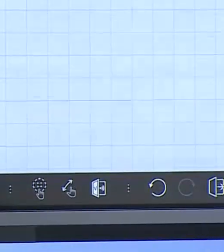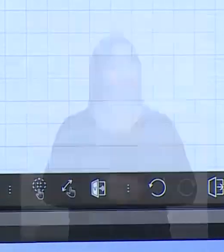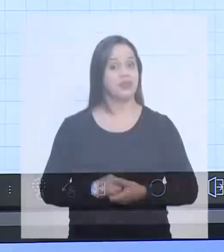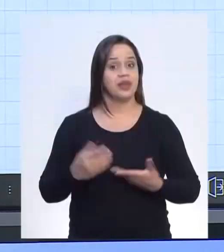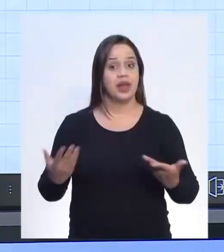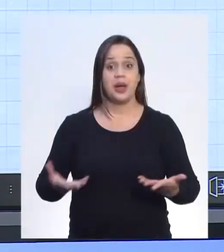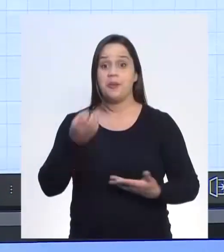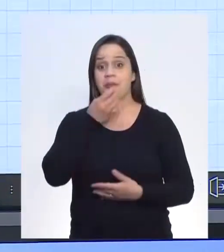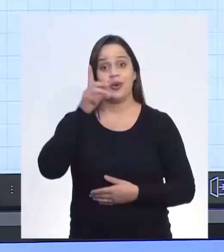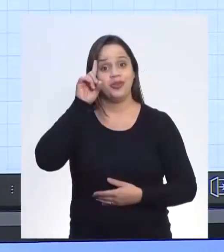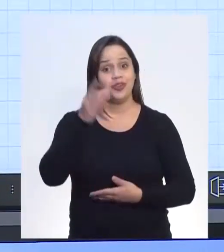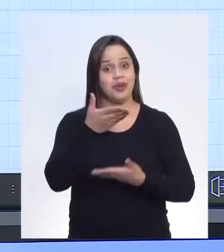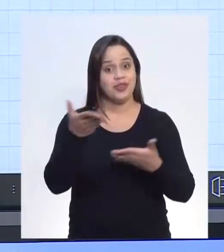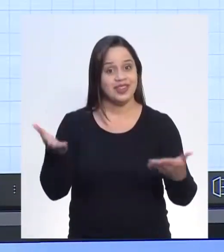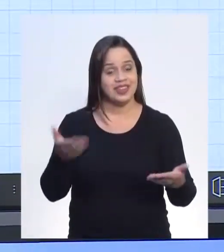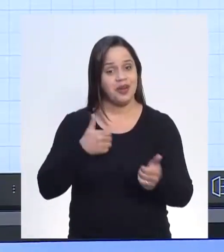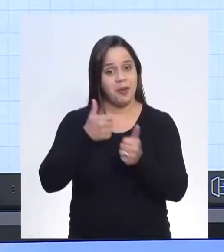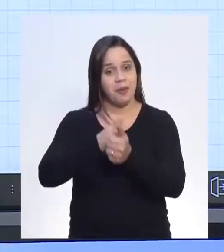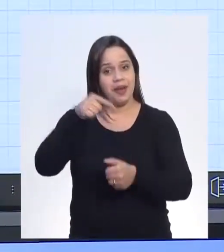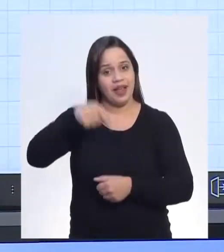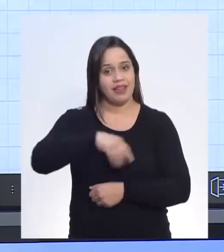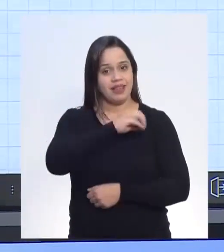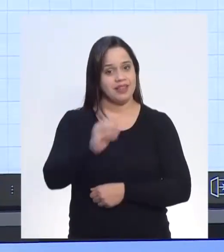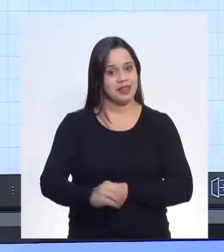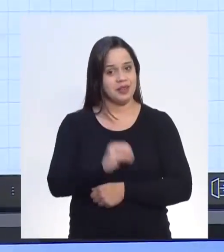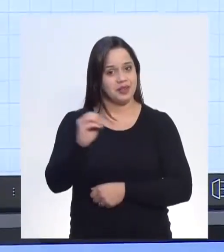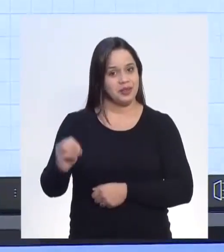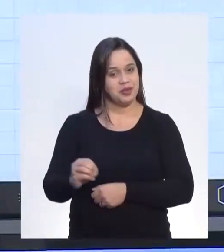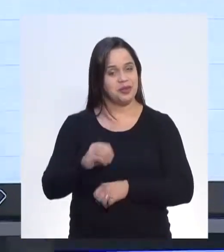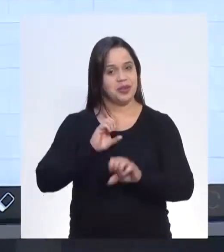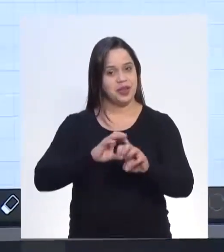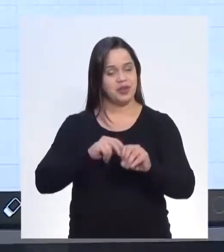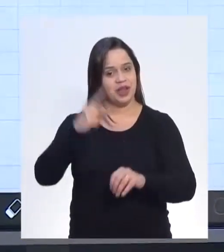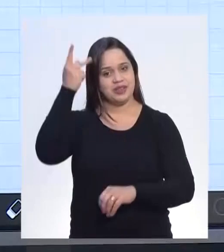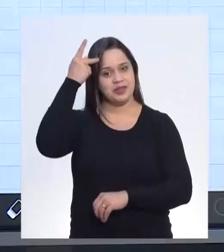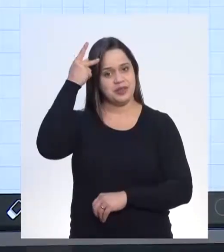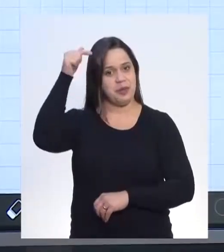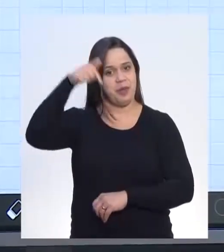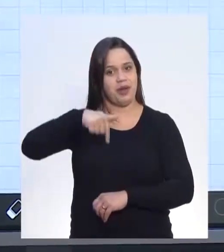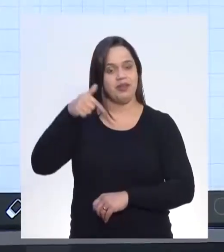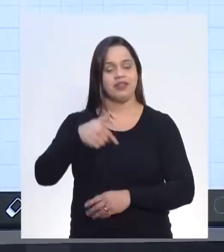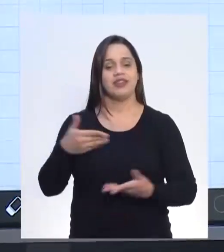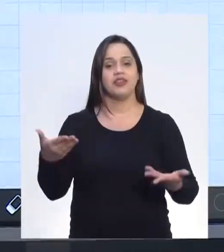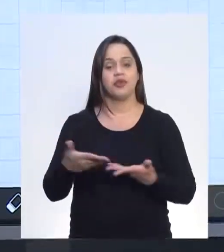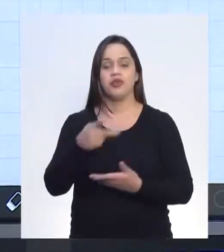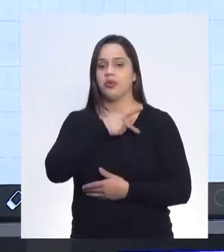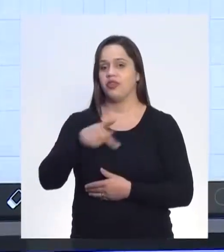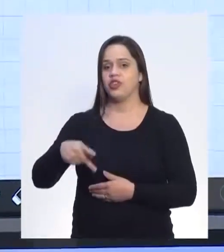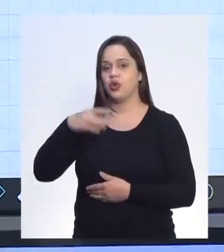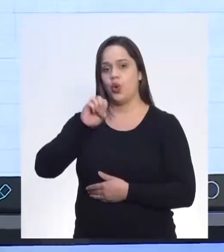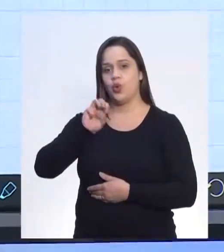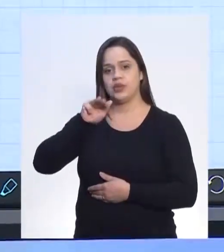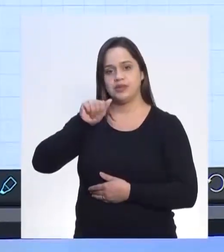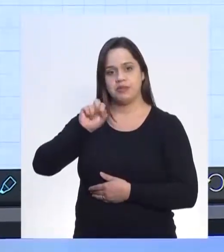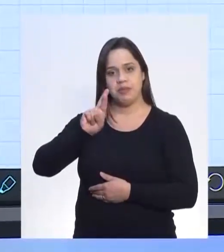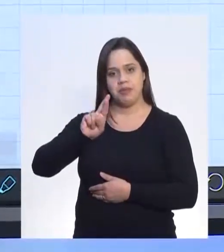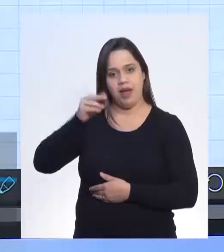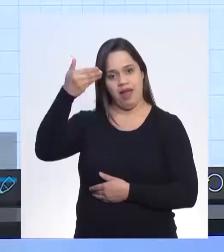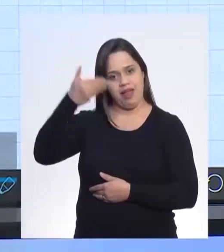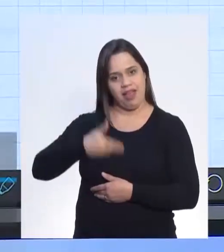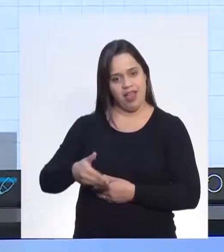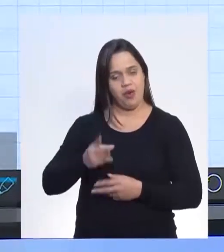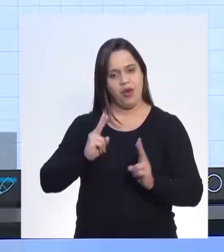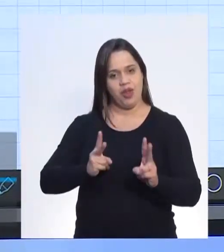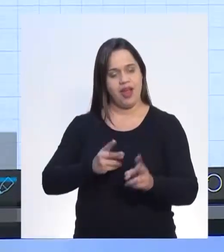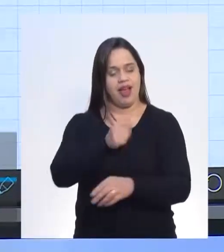Muito bom dia a todos que nos acompanham aqui pelo Centro de Mídias da Educação de São Paulo. Eu sou o professor Osmar e vou conduzir mais uma aula de matemática para o 8º ano do